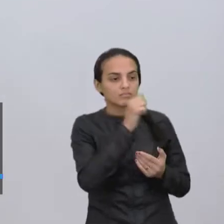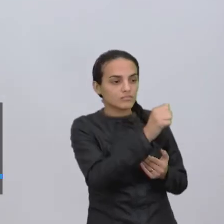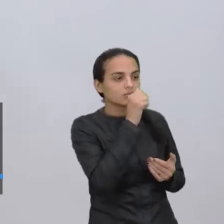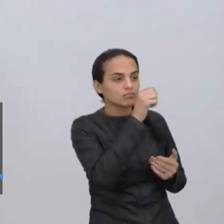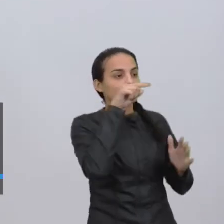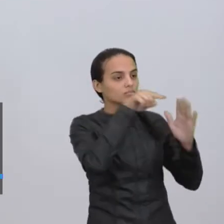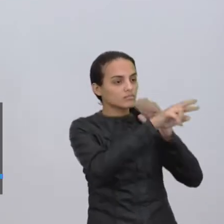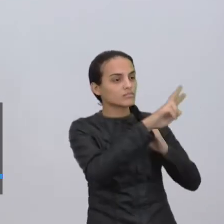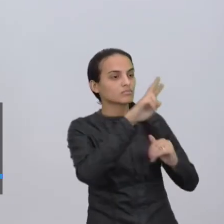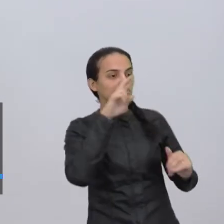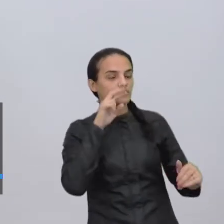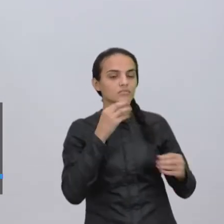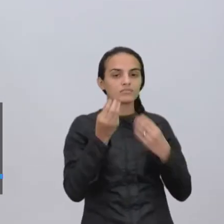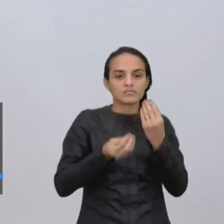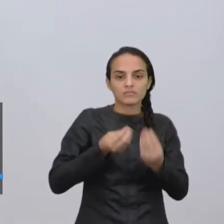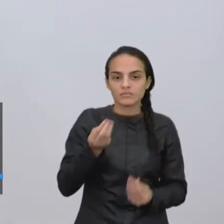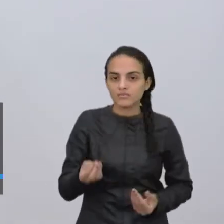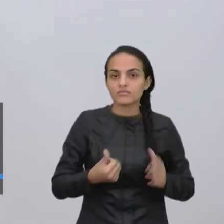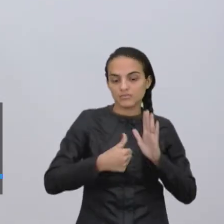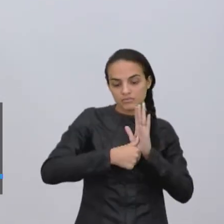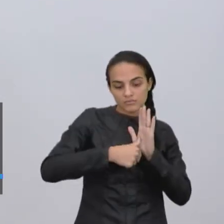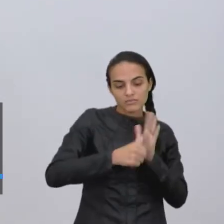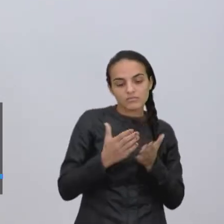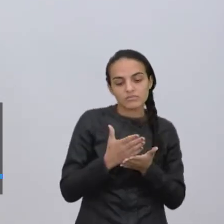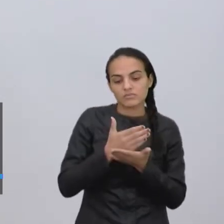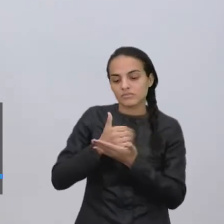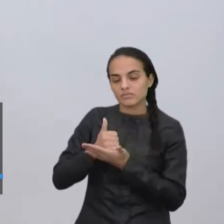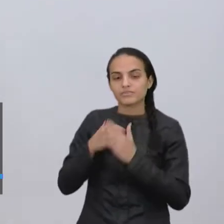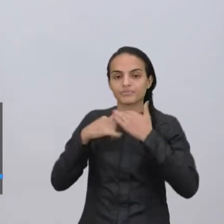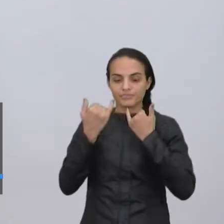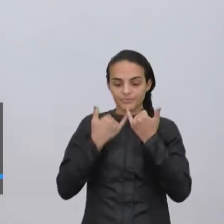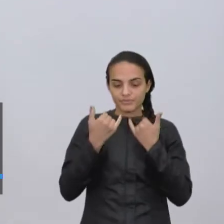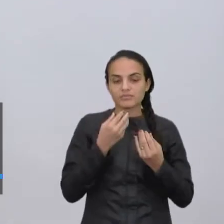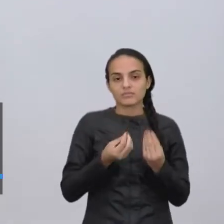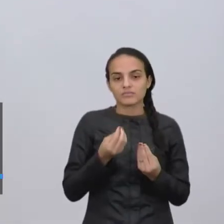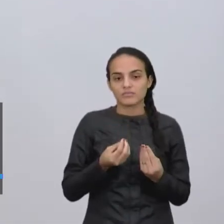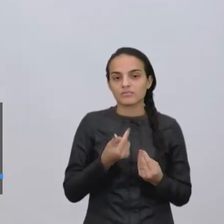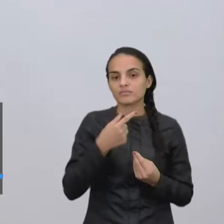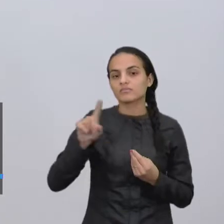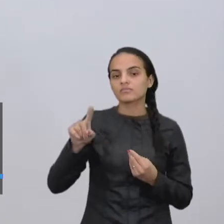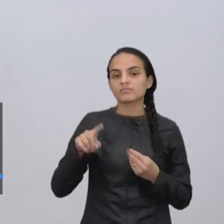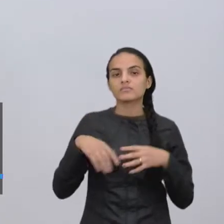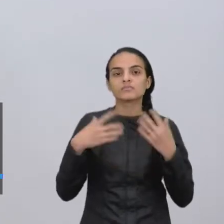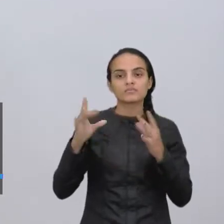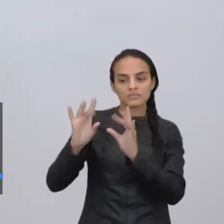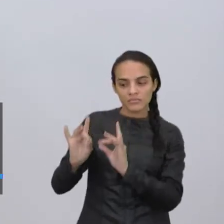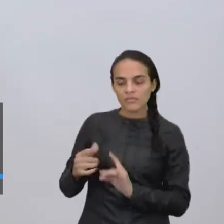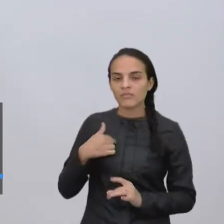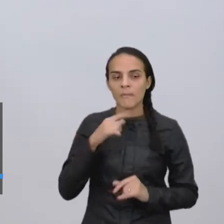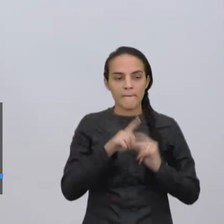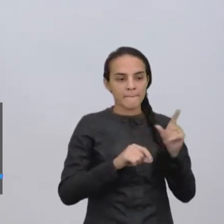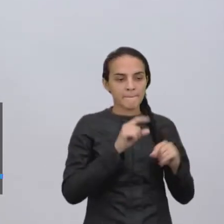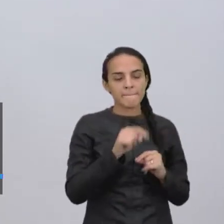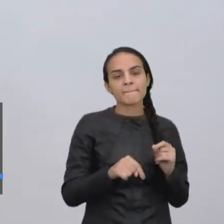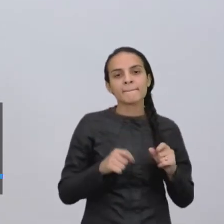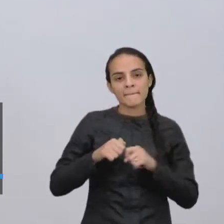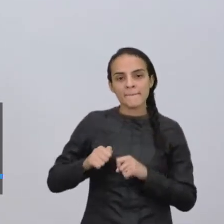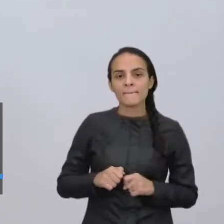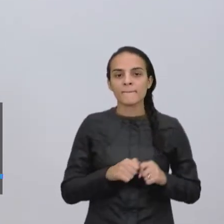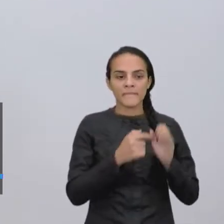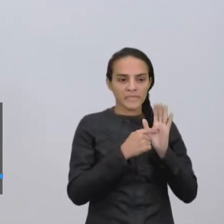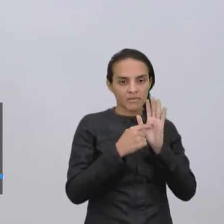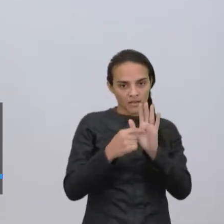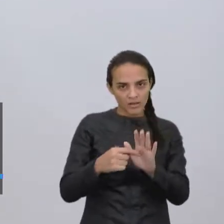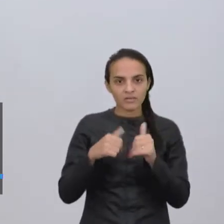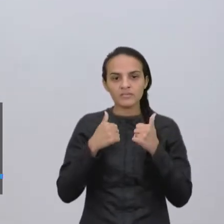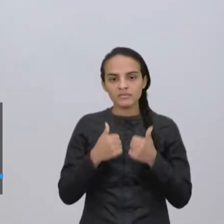usar documentos? Como que eu vou coletar essas informações? E por último, qual técnica que eu vou escolher para fazer a minha amostra? Tudo